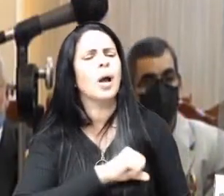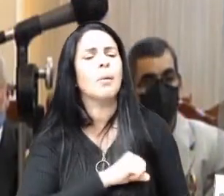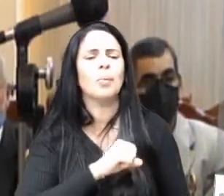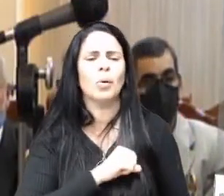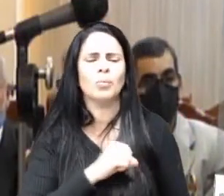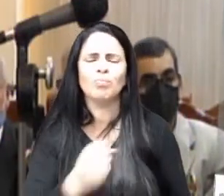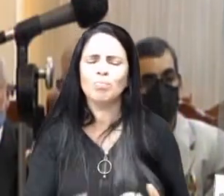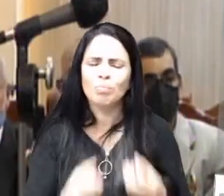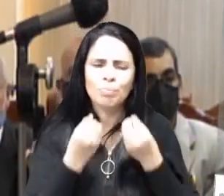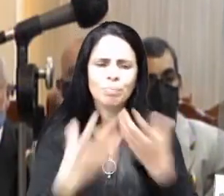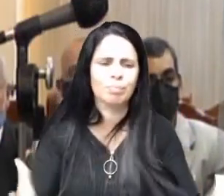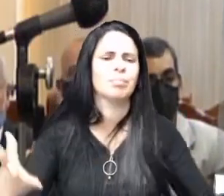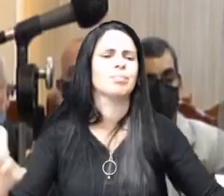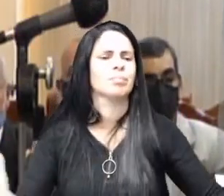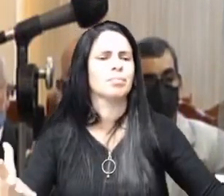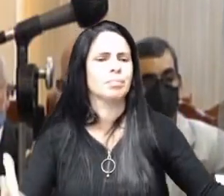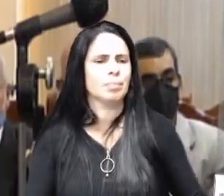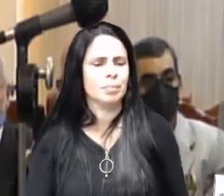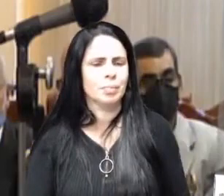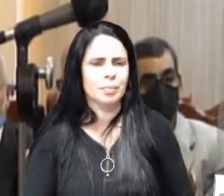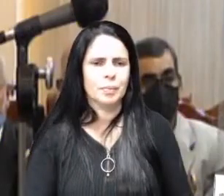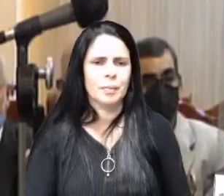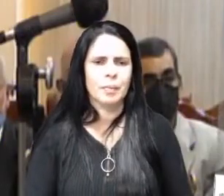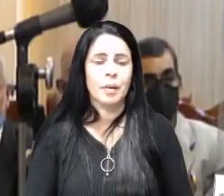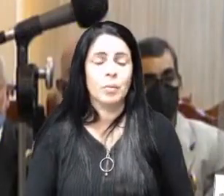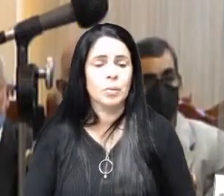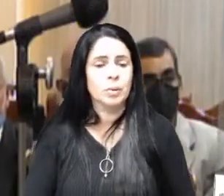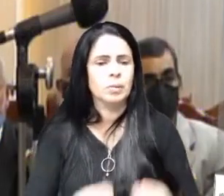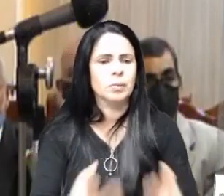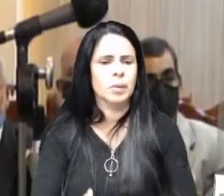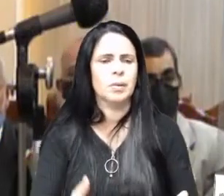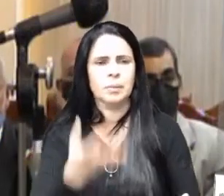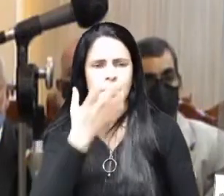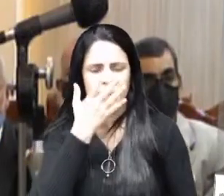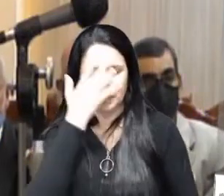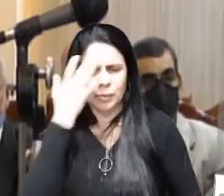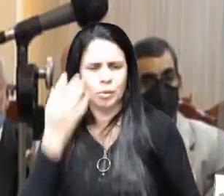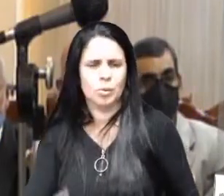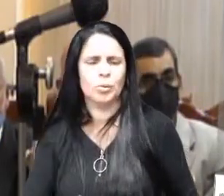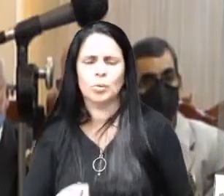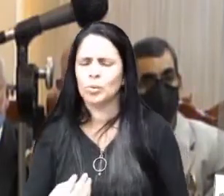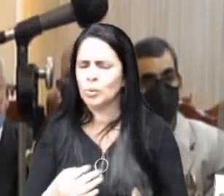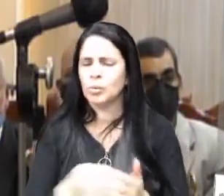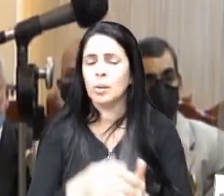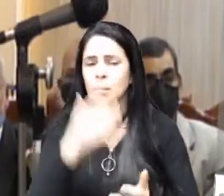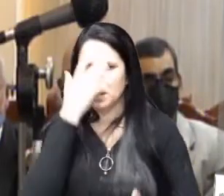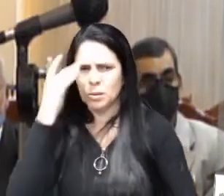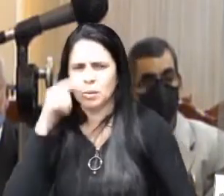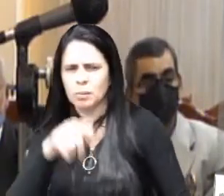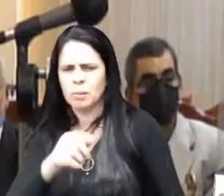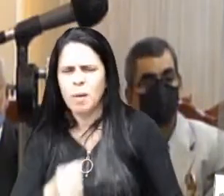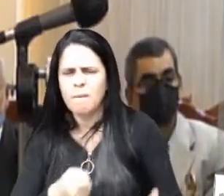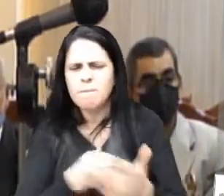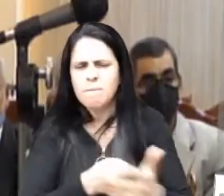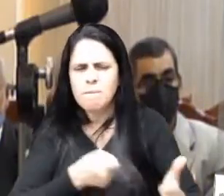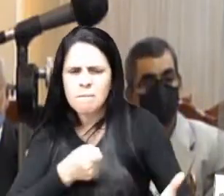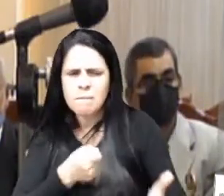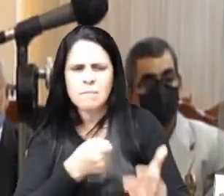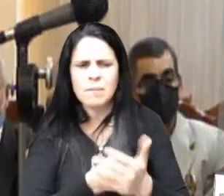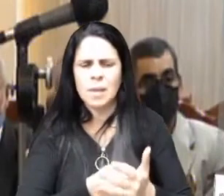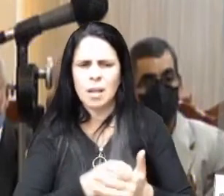Você dá todas as suas energias. A pessoa está lhe insultando, lhe provocando,